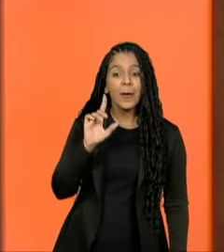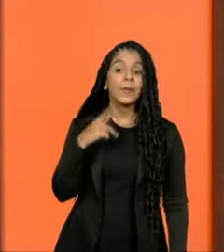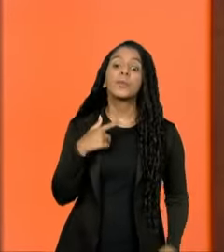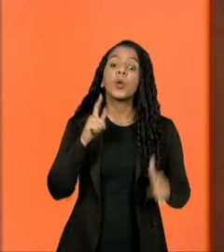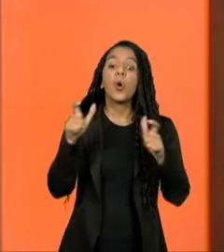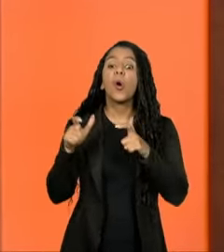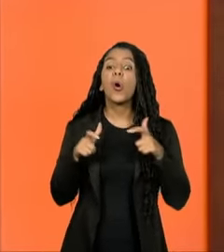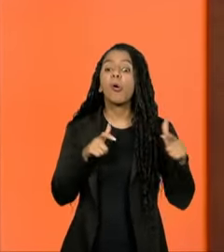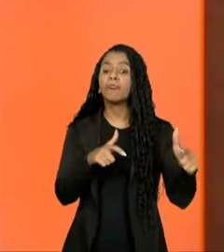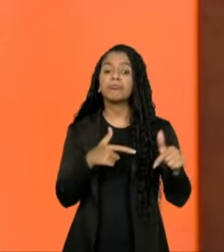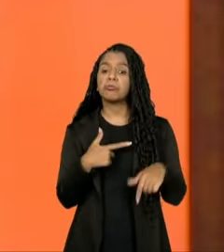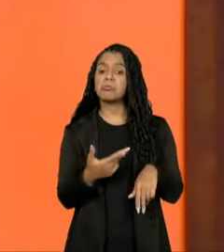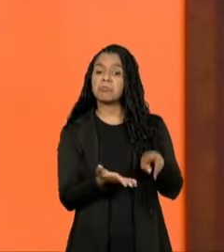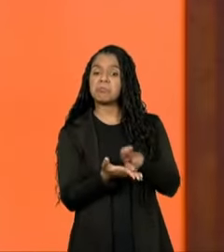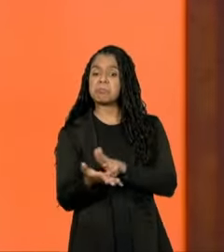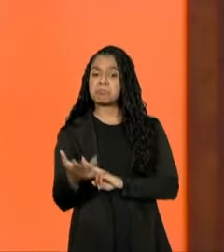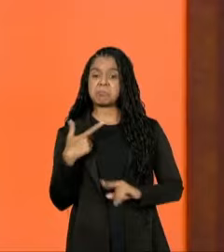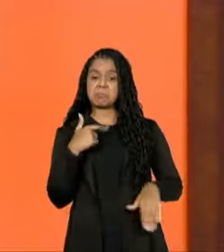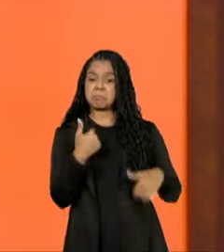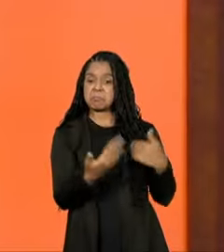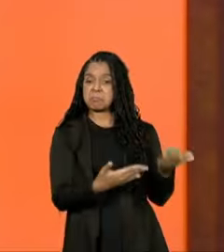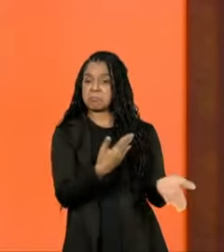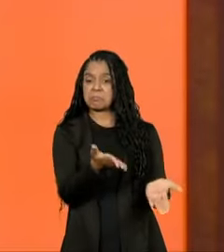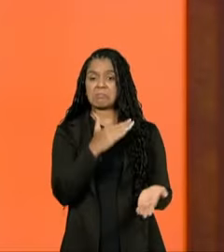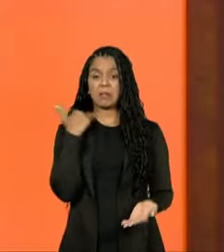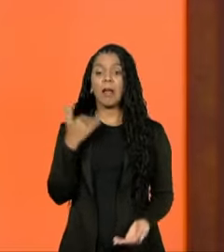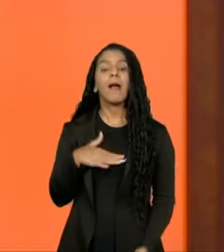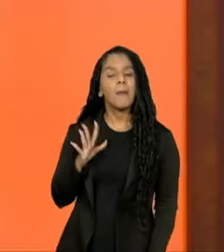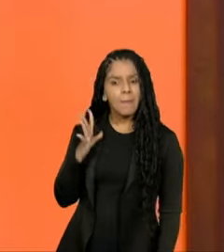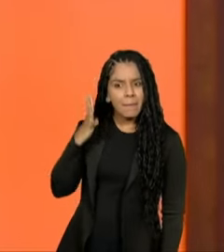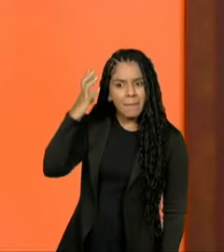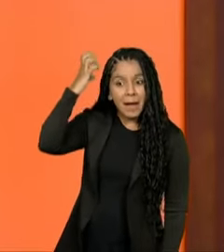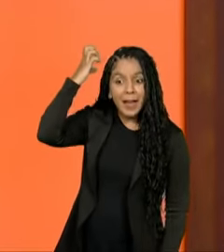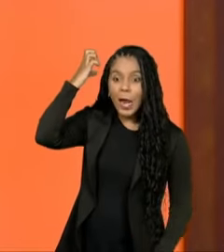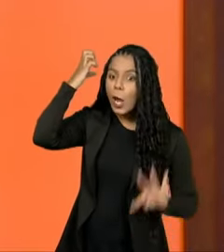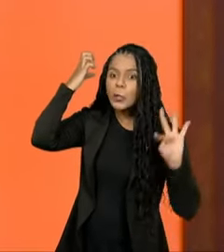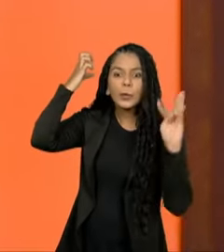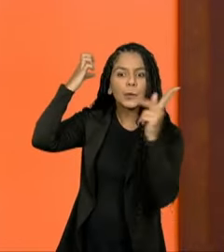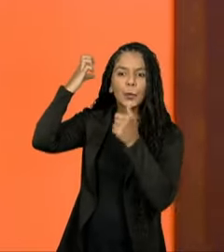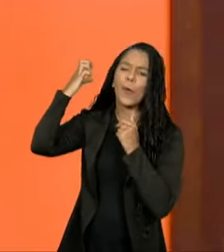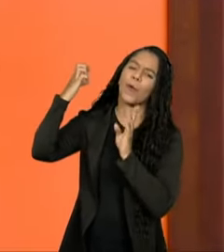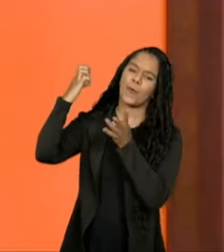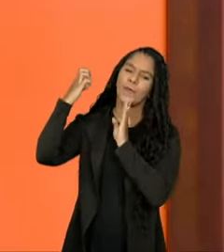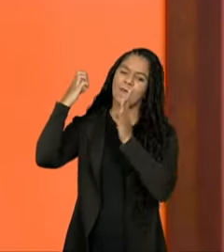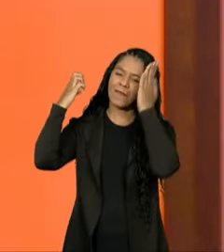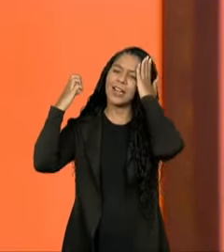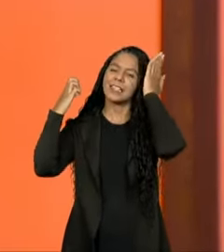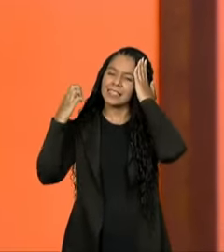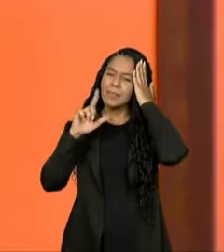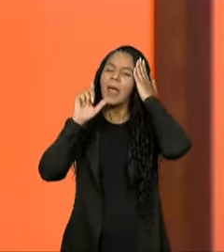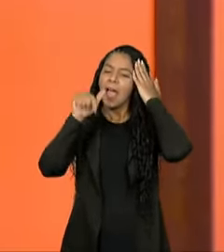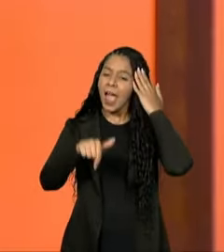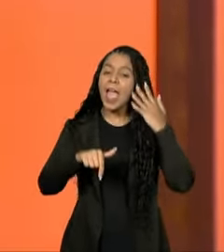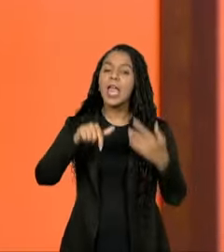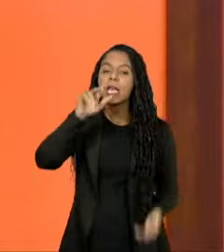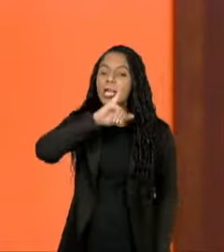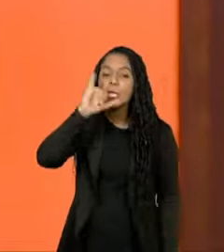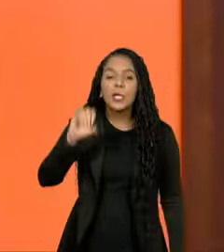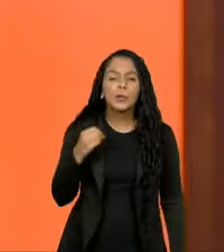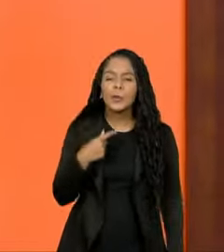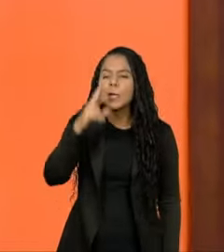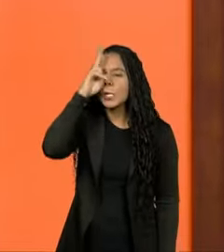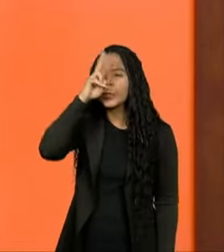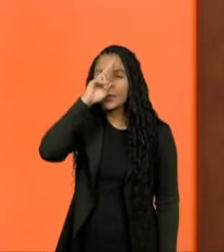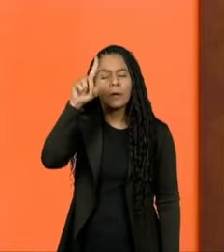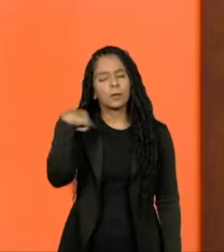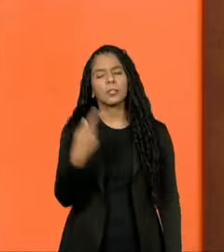saber. Onde estão esses corpos, esse apodrecido, ninguém vai saber. Mas Marielle saberá eternamente. Então, assim, é essa narrativa, é essa a história que a gente